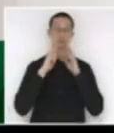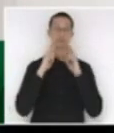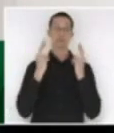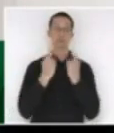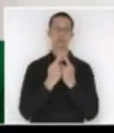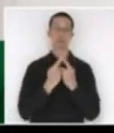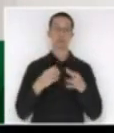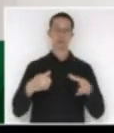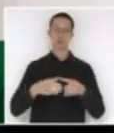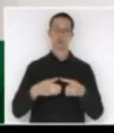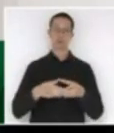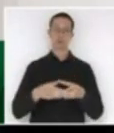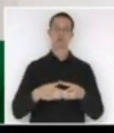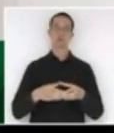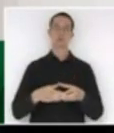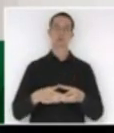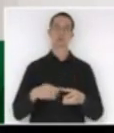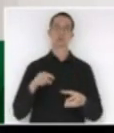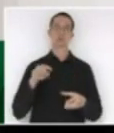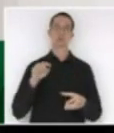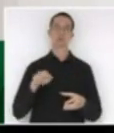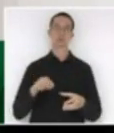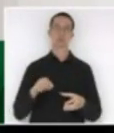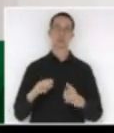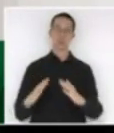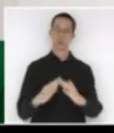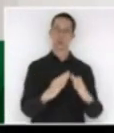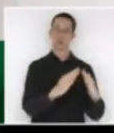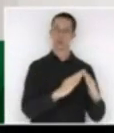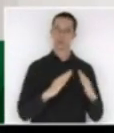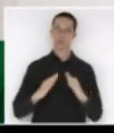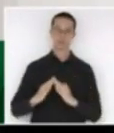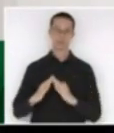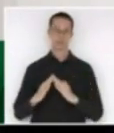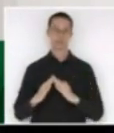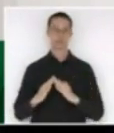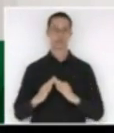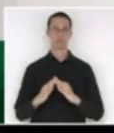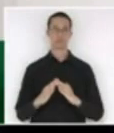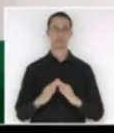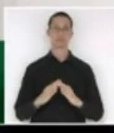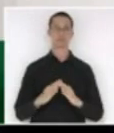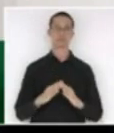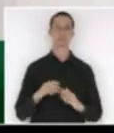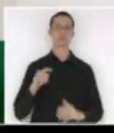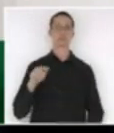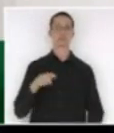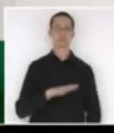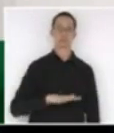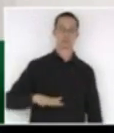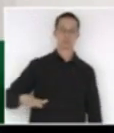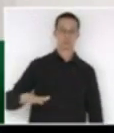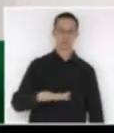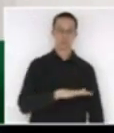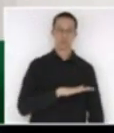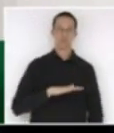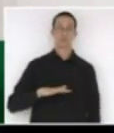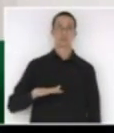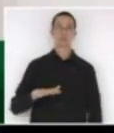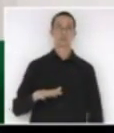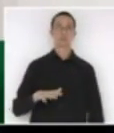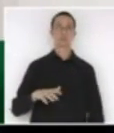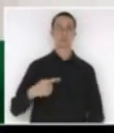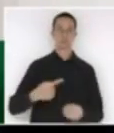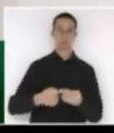Alegria, uma vila bastante densa ali do município de